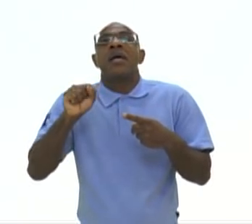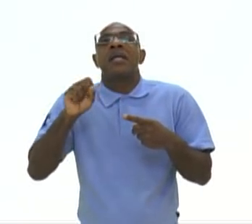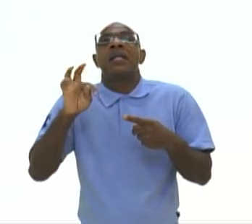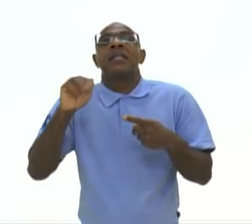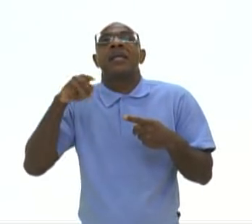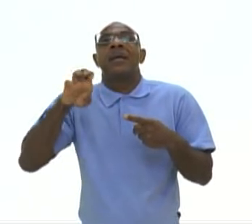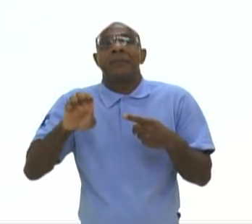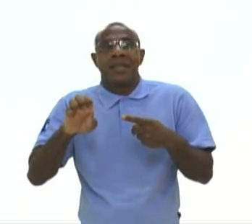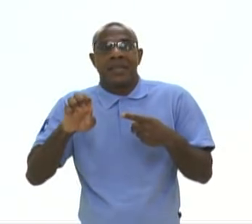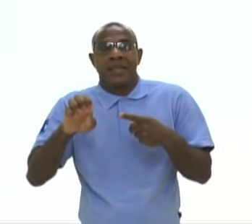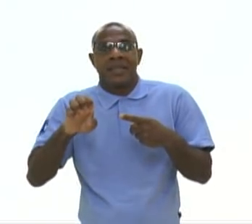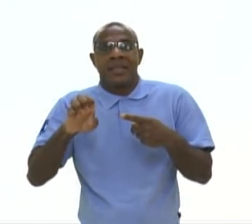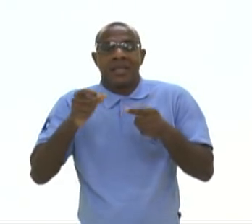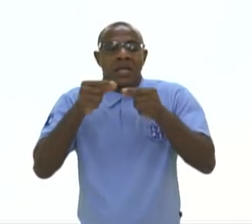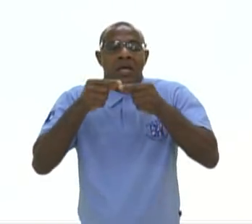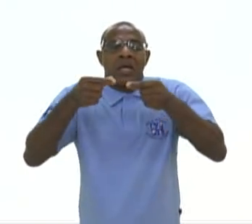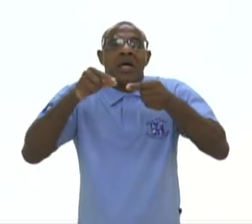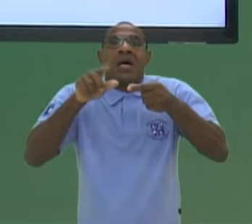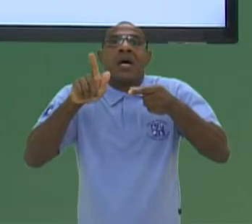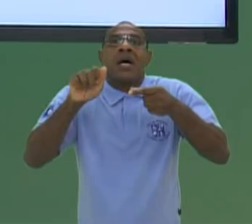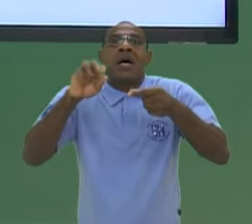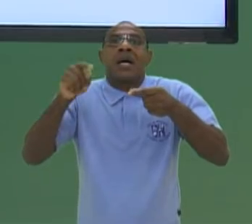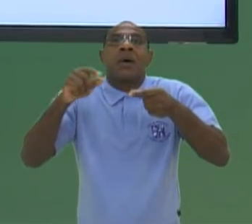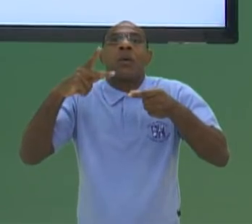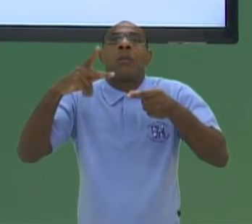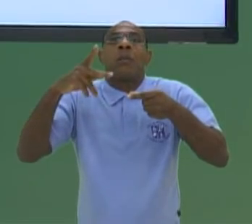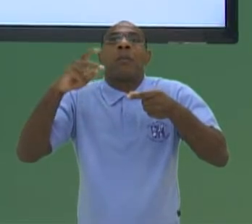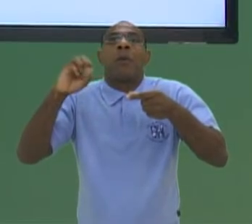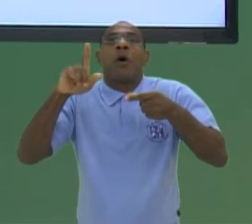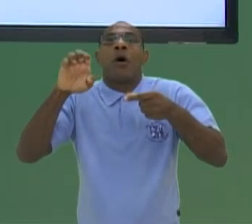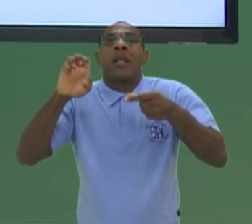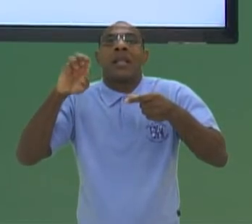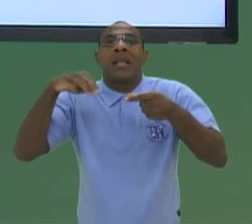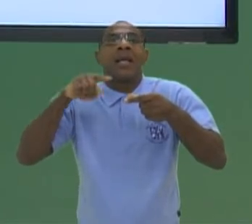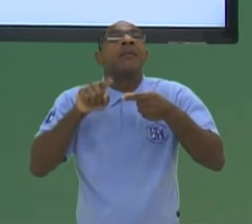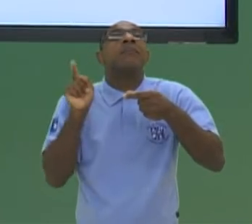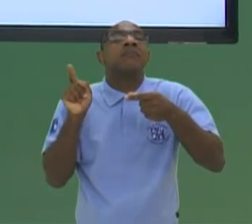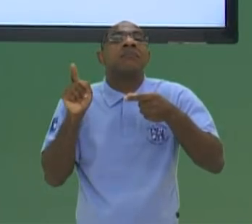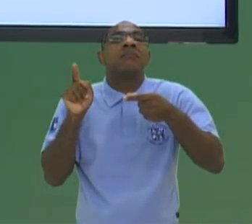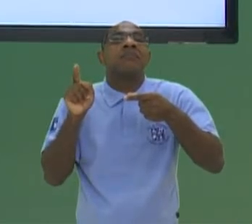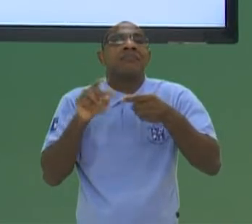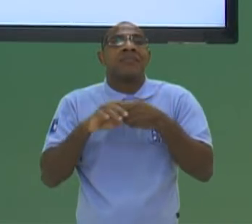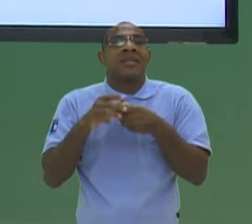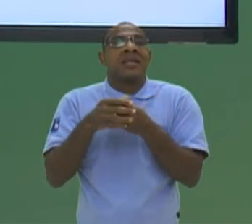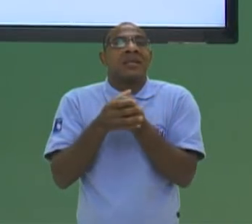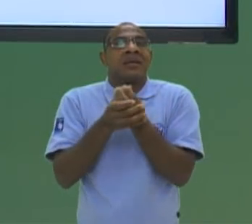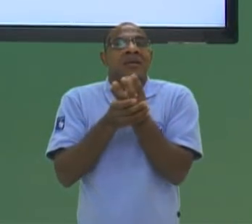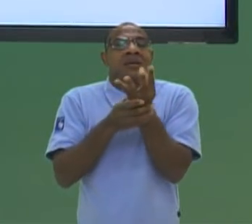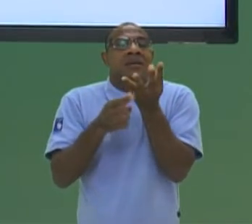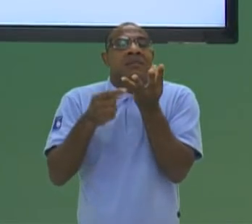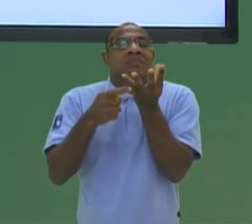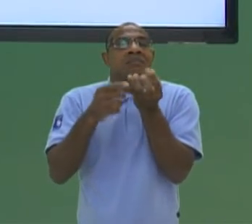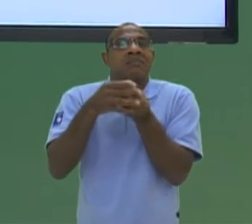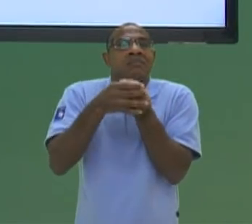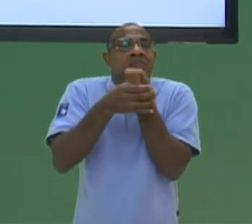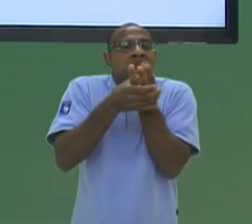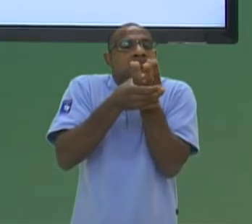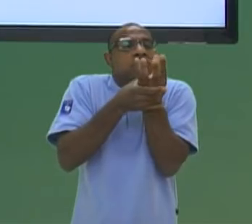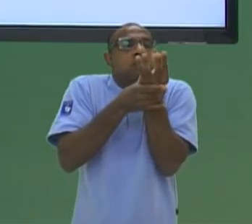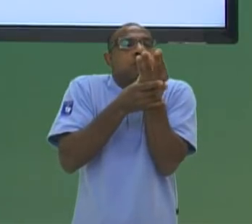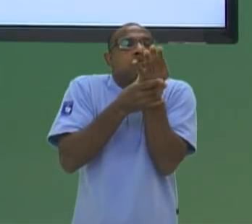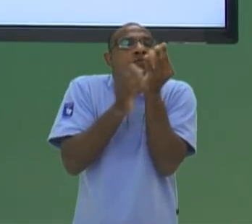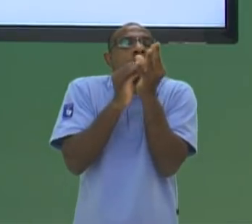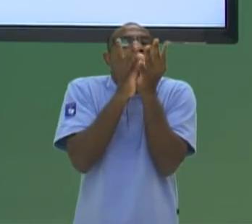que vão produzir grãos de pólen. As pétalas geralmente vão ser muito coloridas, para chamar a atenção dos